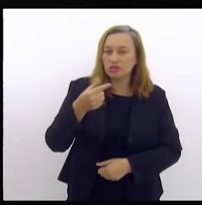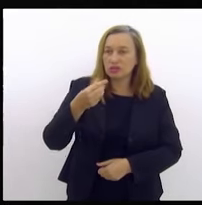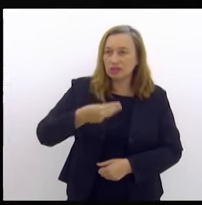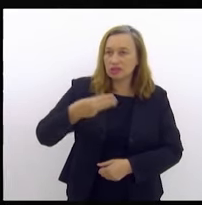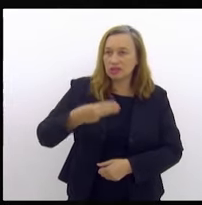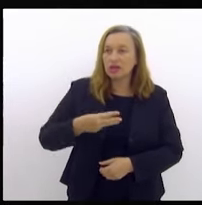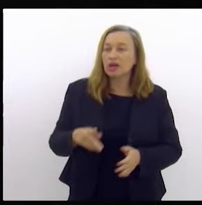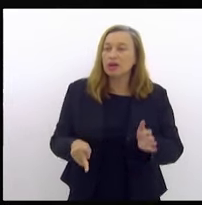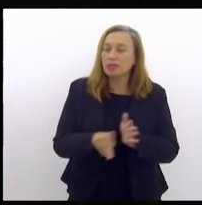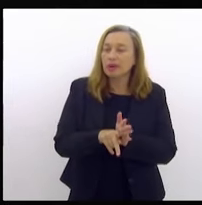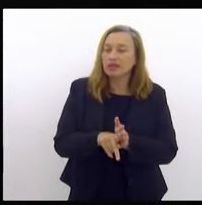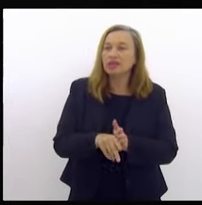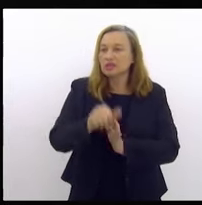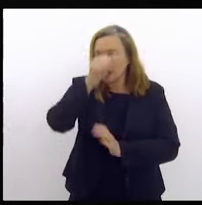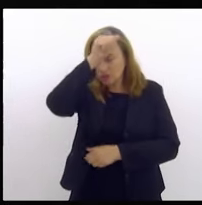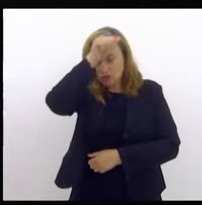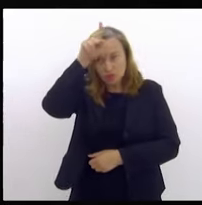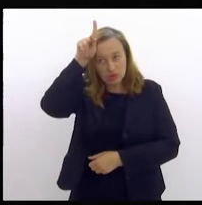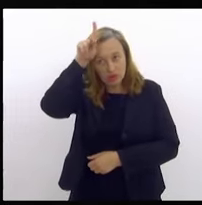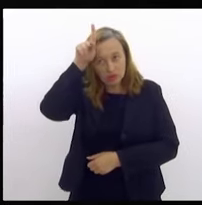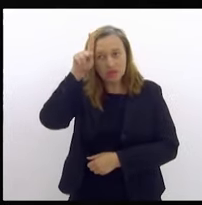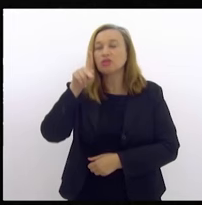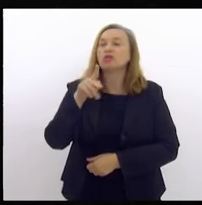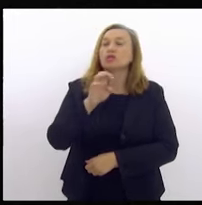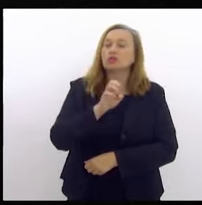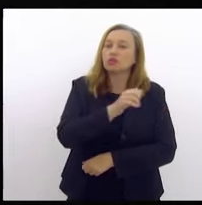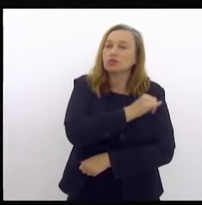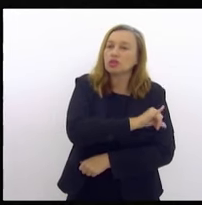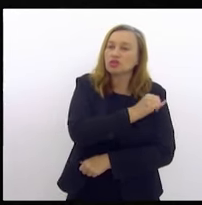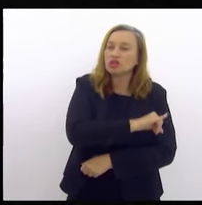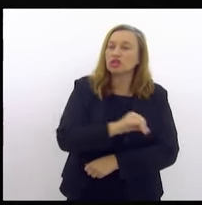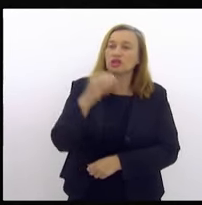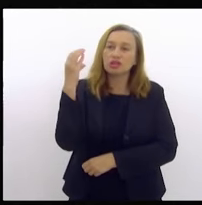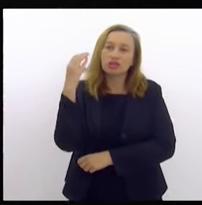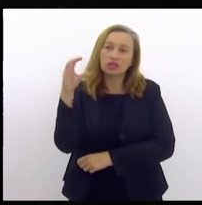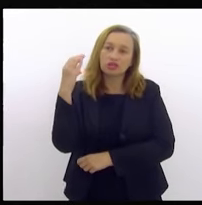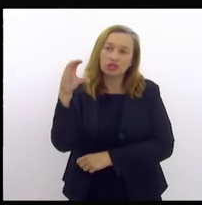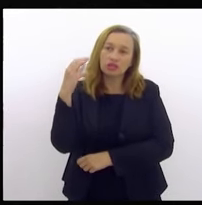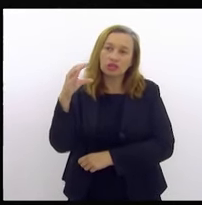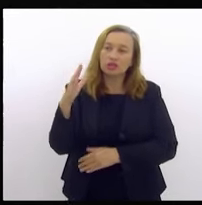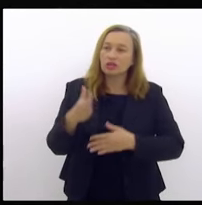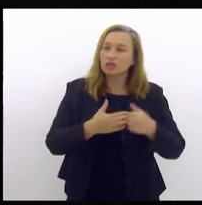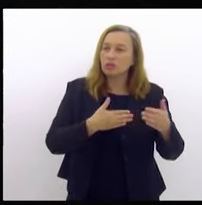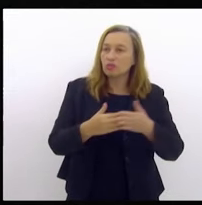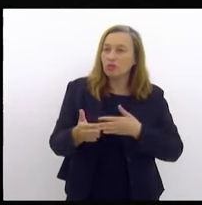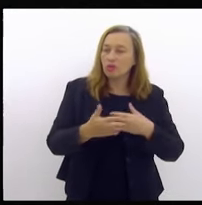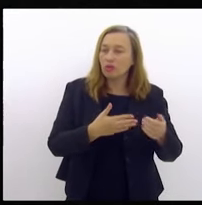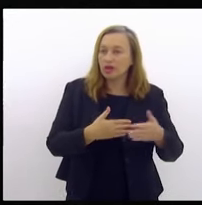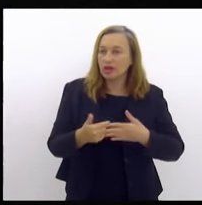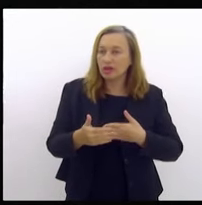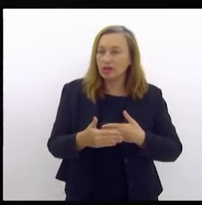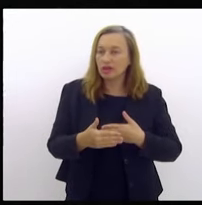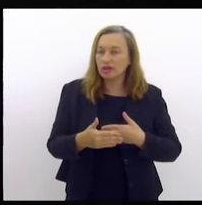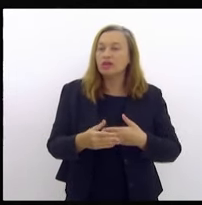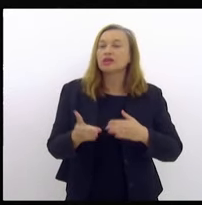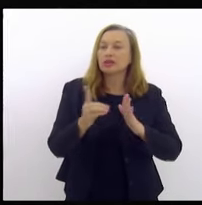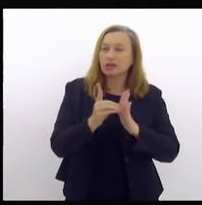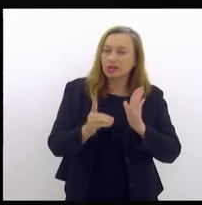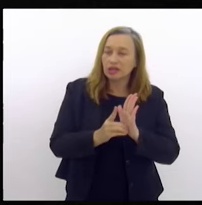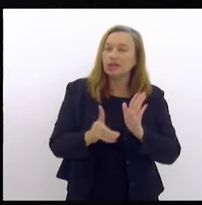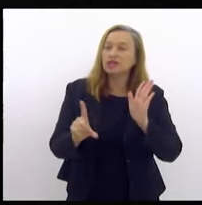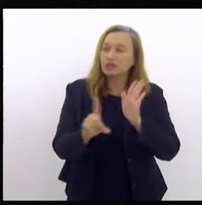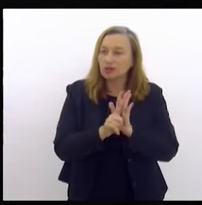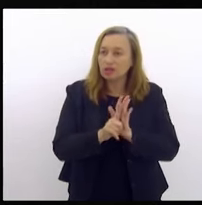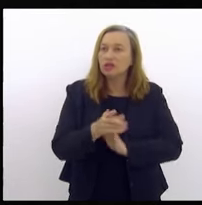pertencem aos municípios e do Rio de Janeiro e de Niterói, os bens de qualquer natureza que, por decreto-lei